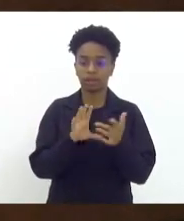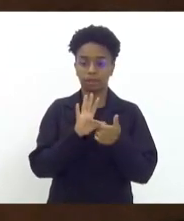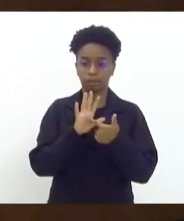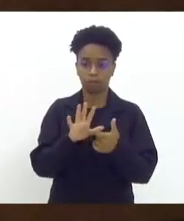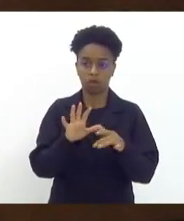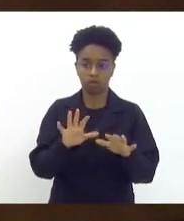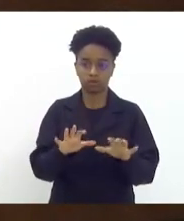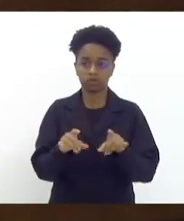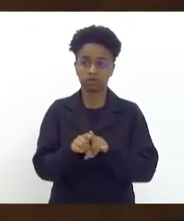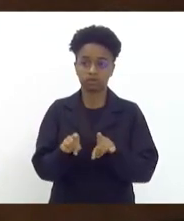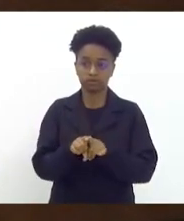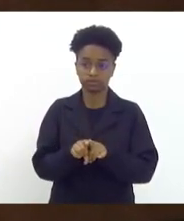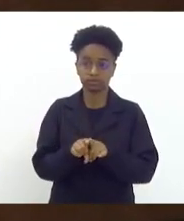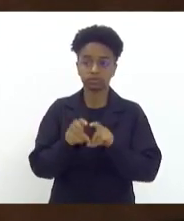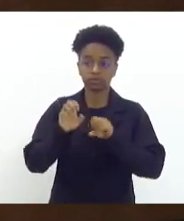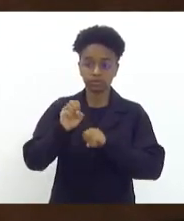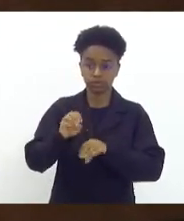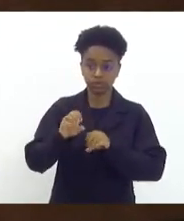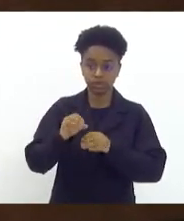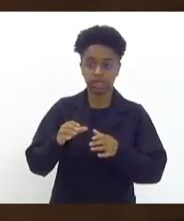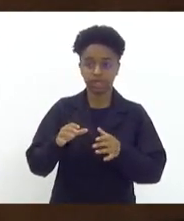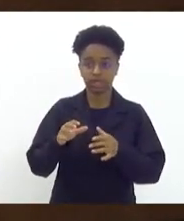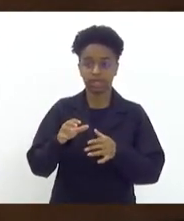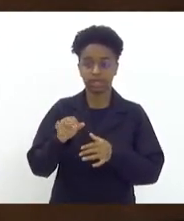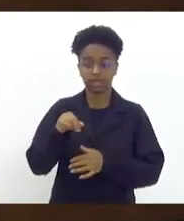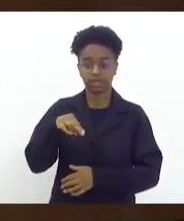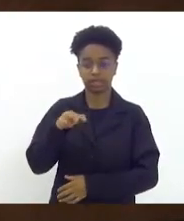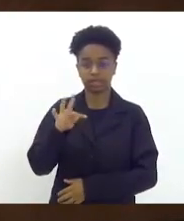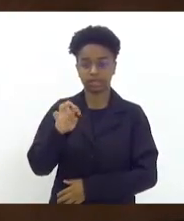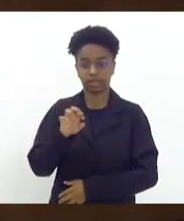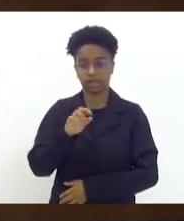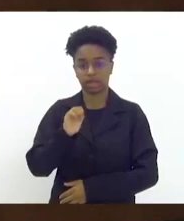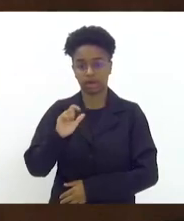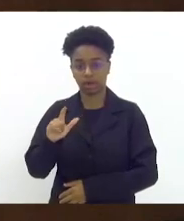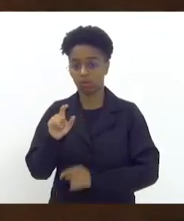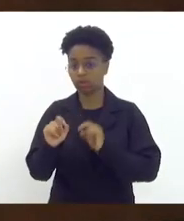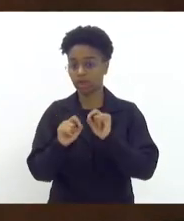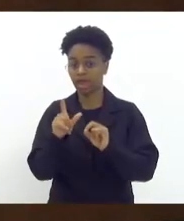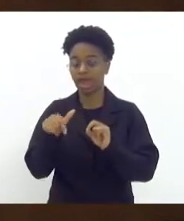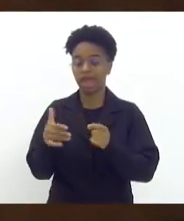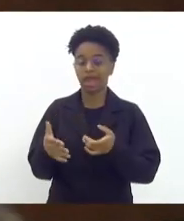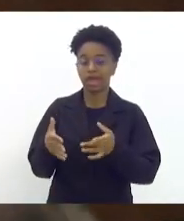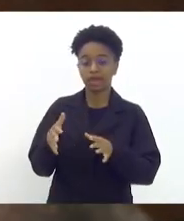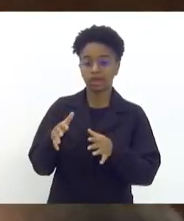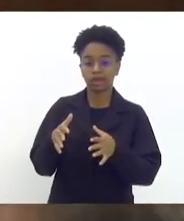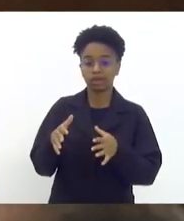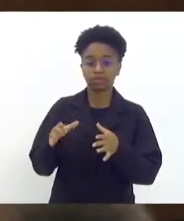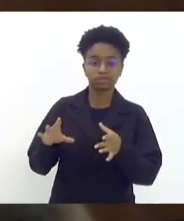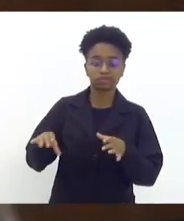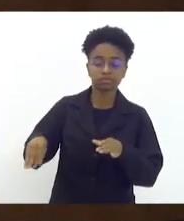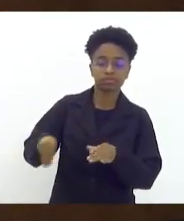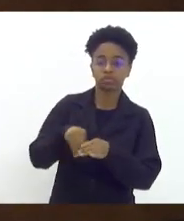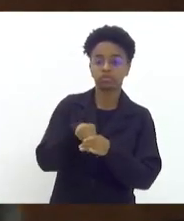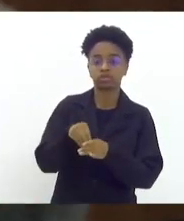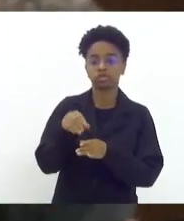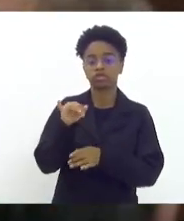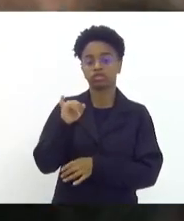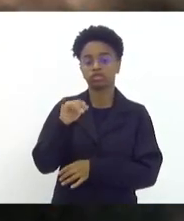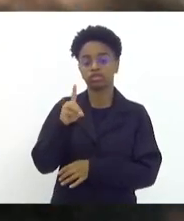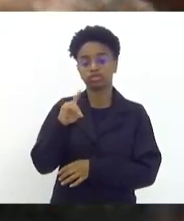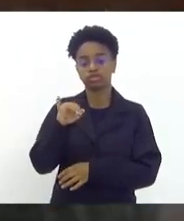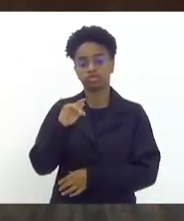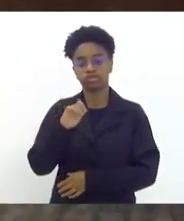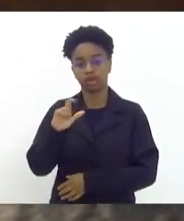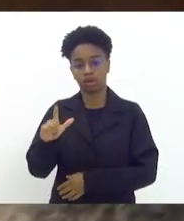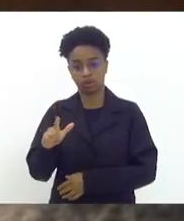da educação integral deputada Renata é a inclusão digital dos alunos então o professor para ajudar